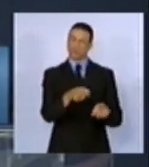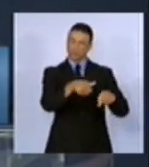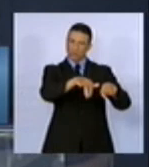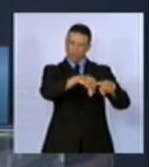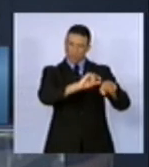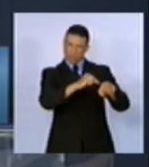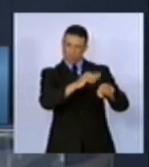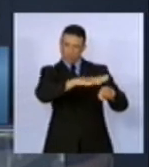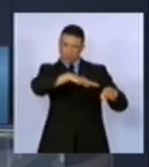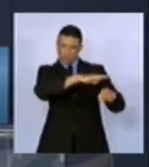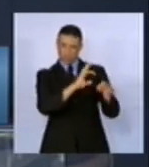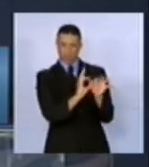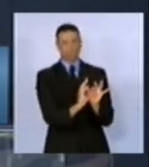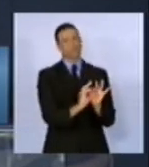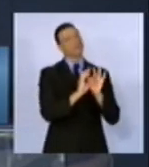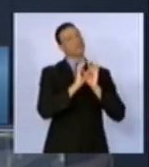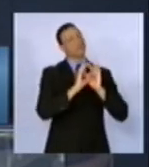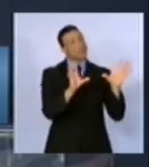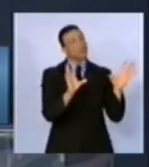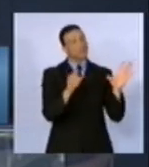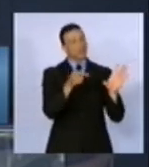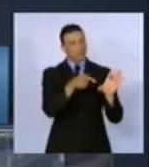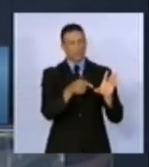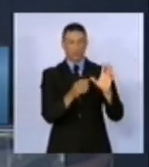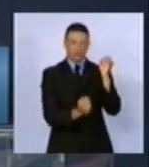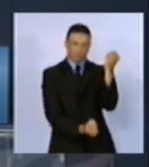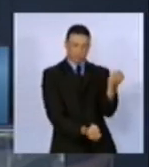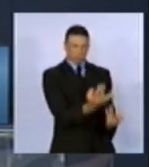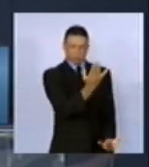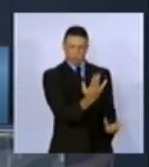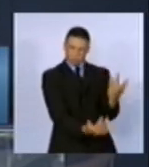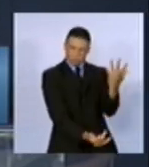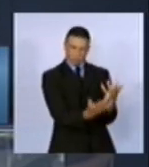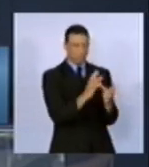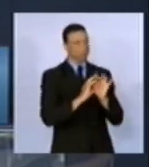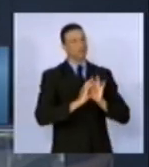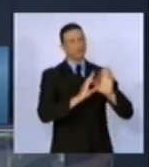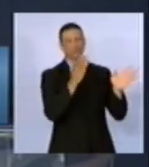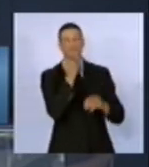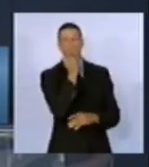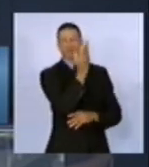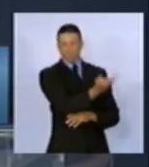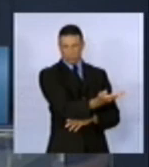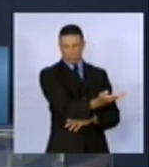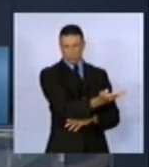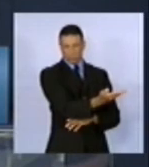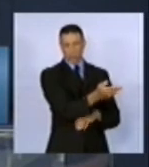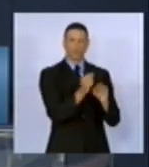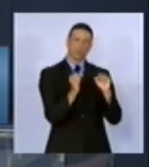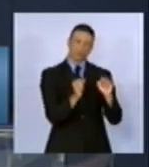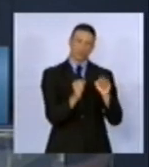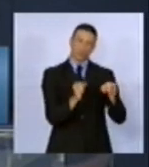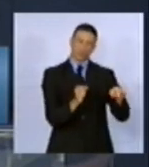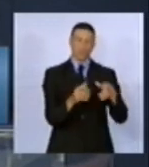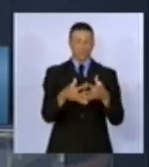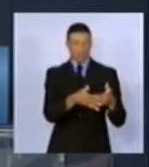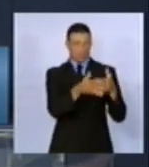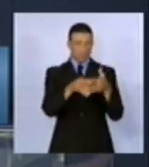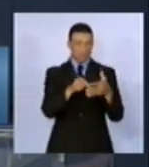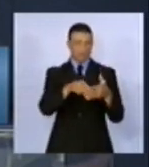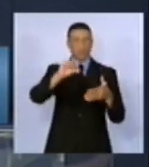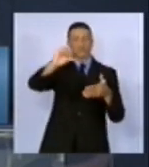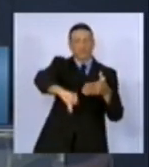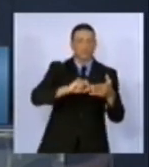continuar a prática da cama da queima em áreas de declive acentuado quem possibilita o uso regular da colheitadeira